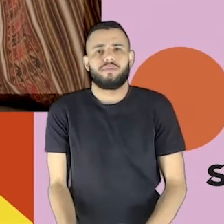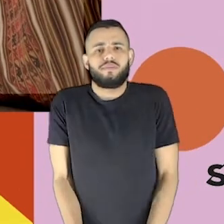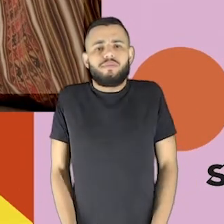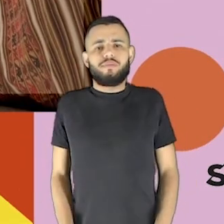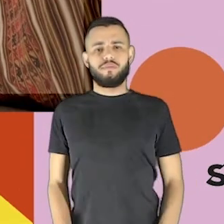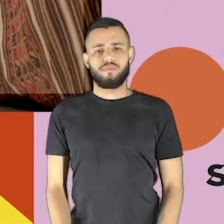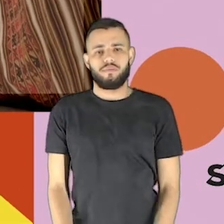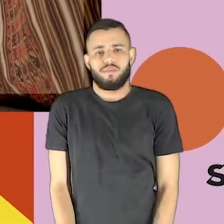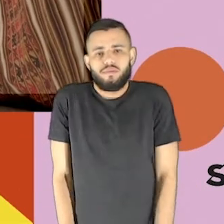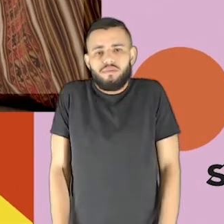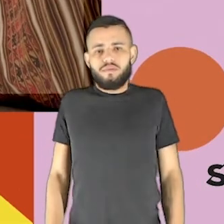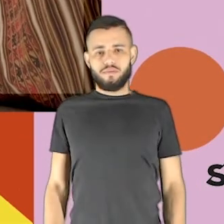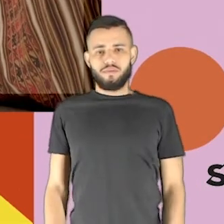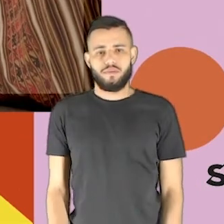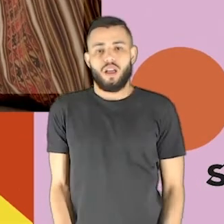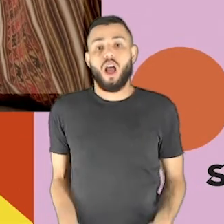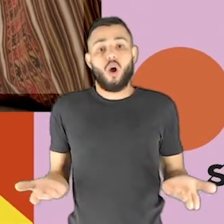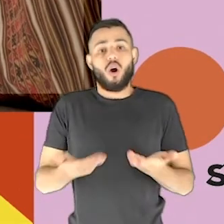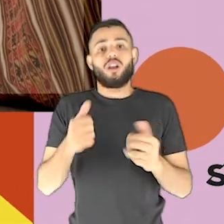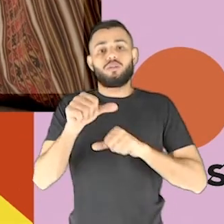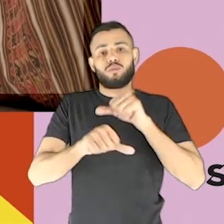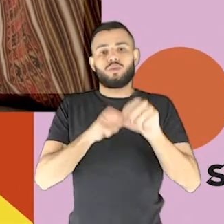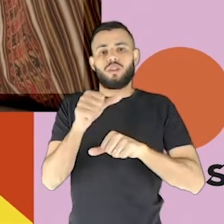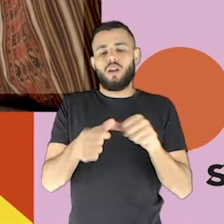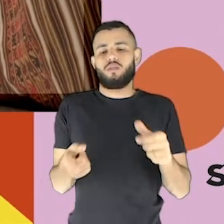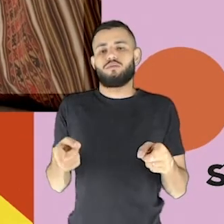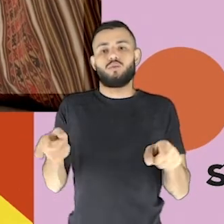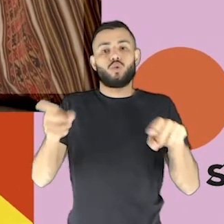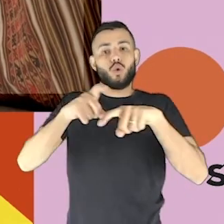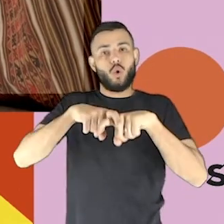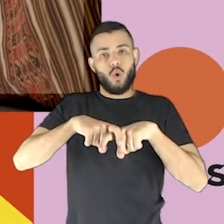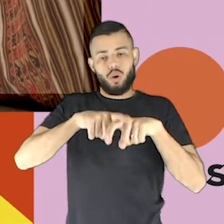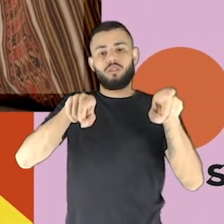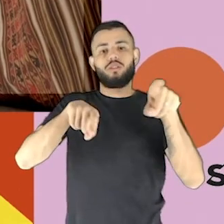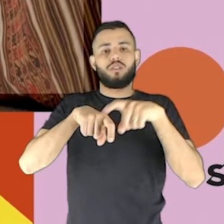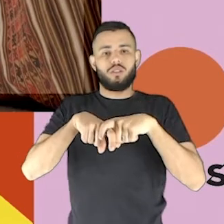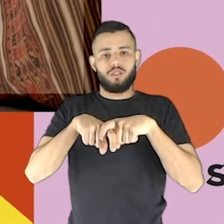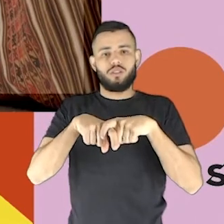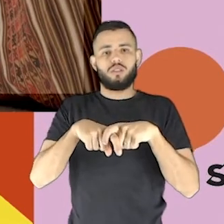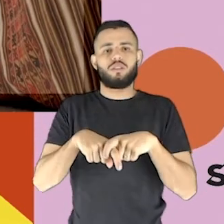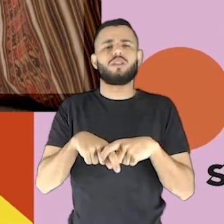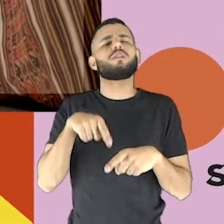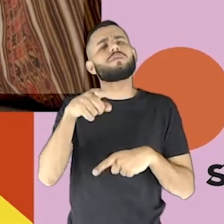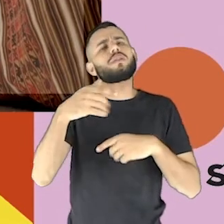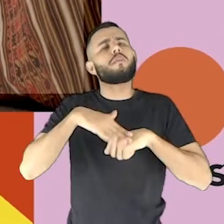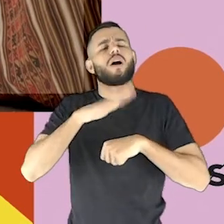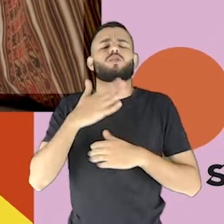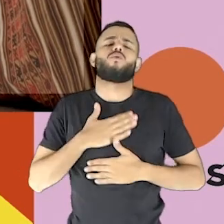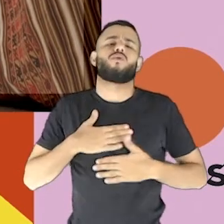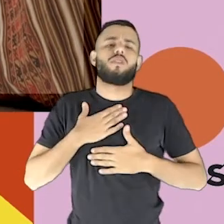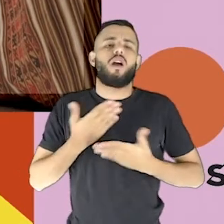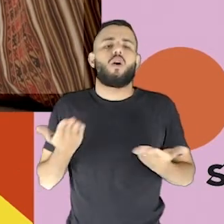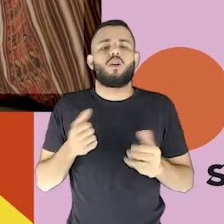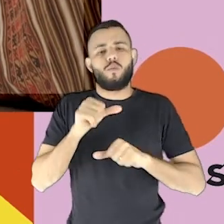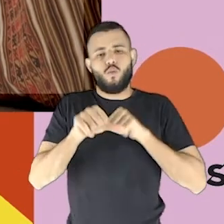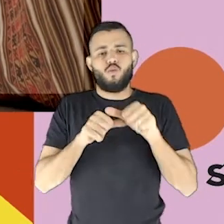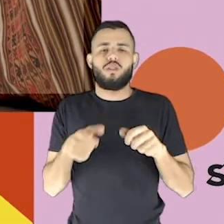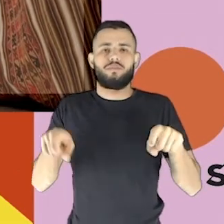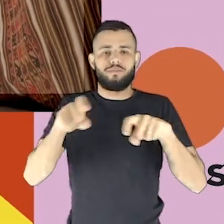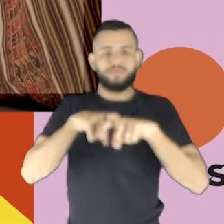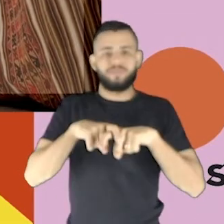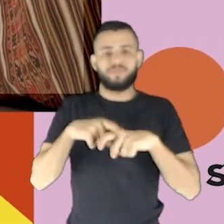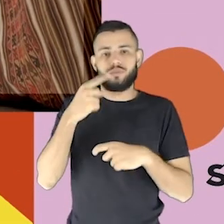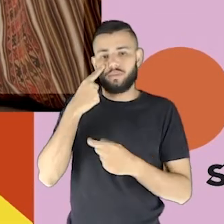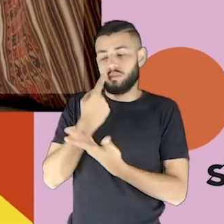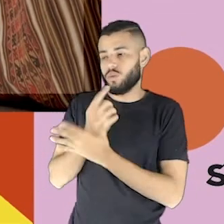vai. E vamos trocar a perna que está cruzada à frente. Normalmente eu chego, sento e cruzo o que é mais confortável. Agora a gente inverte um pouco. Entrelaça